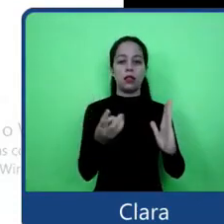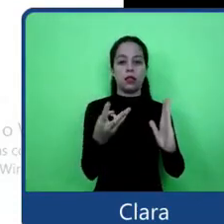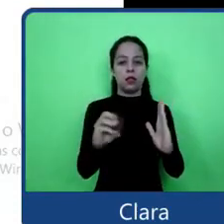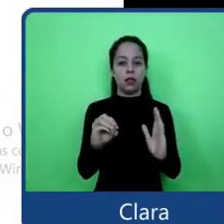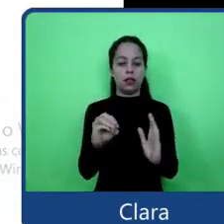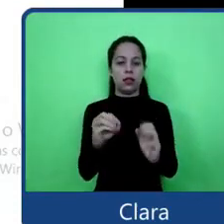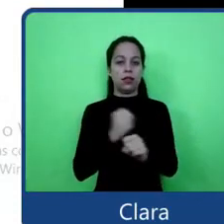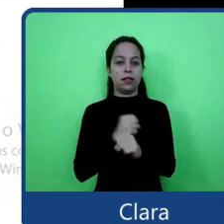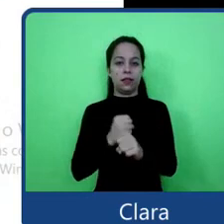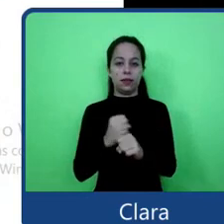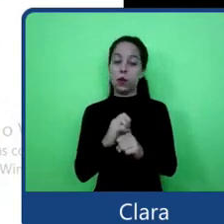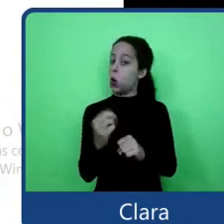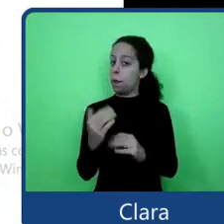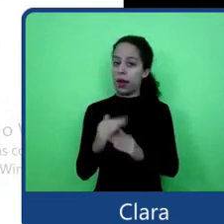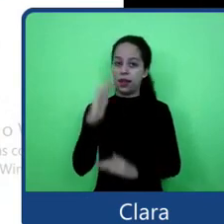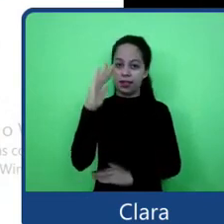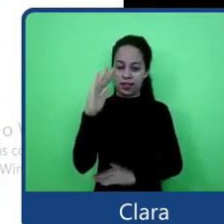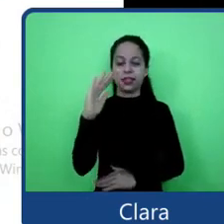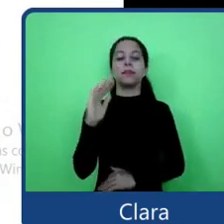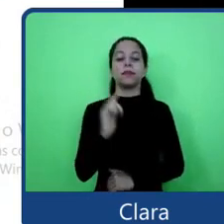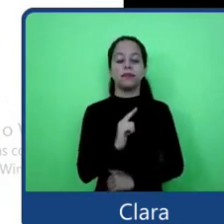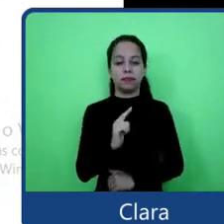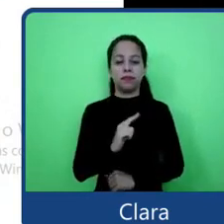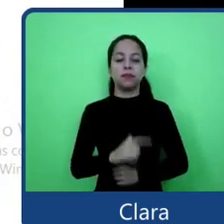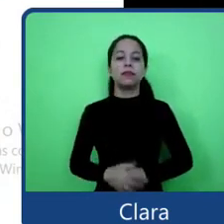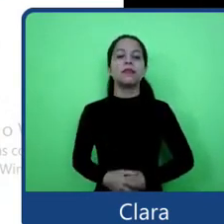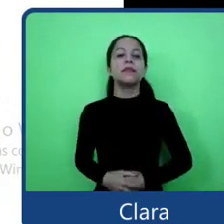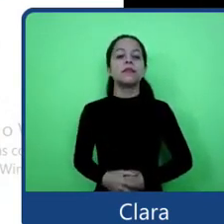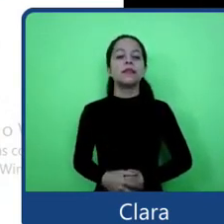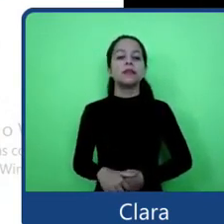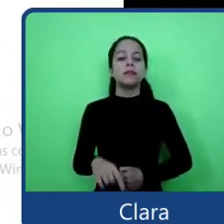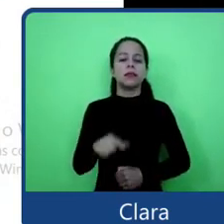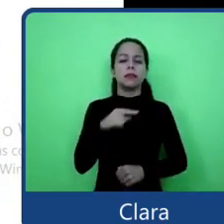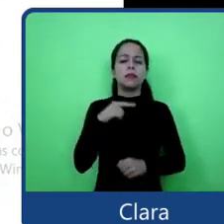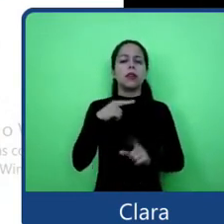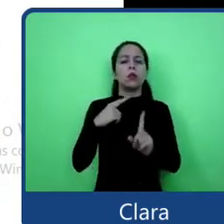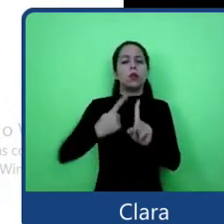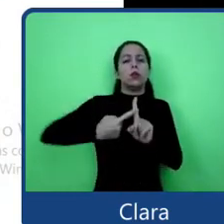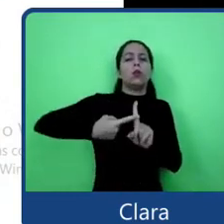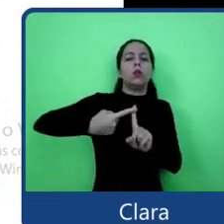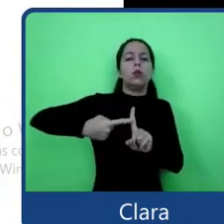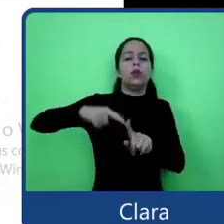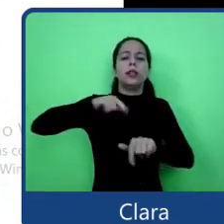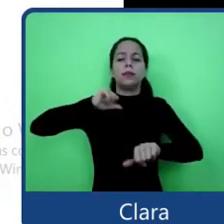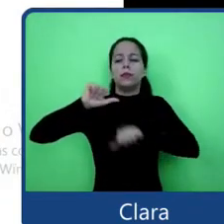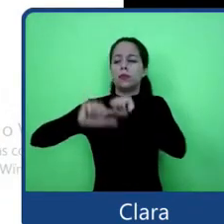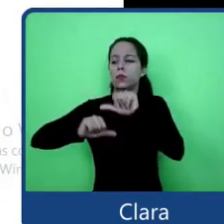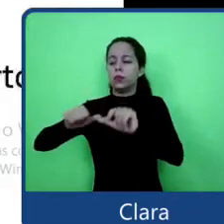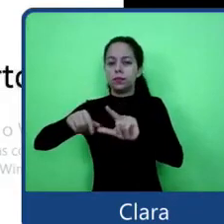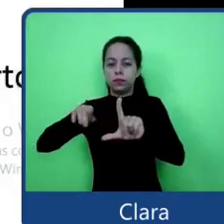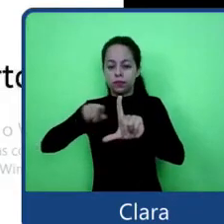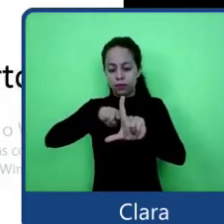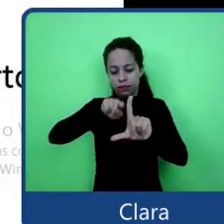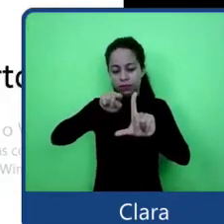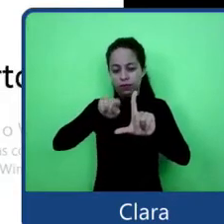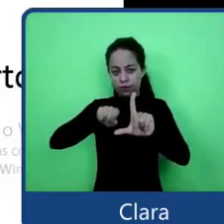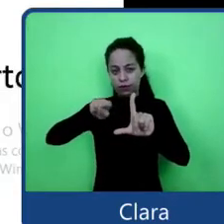que a gente está observando na temperatura média do planeta acontece nessa escala de tempo climática, por isso que a gente fala de mudança